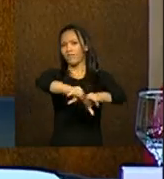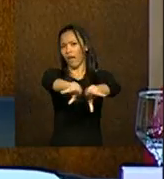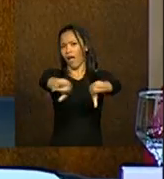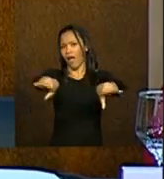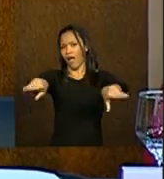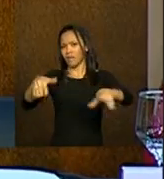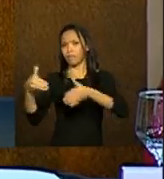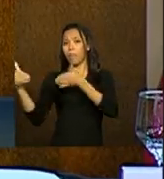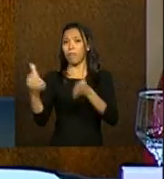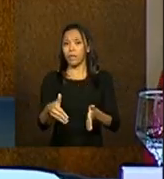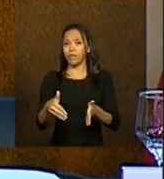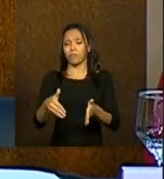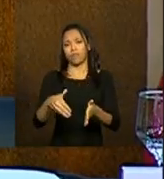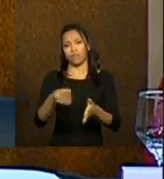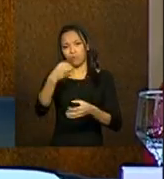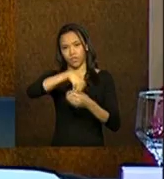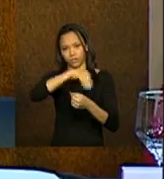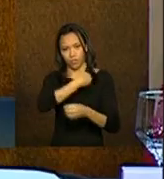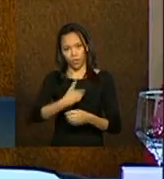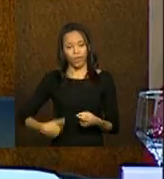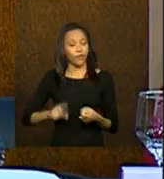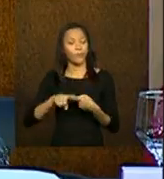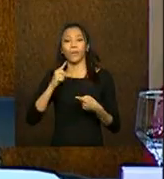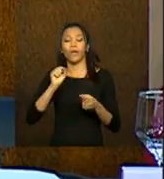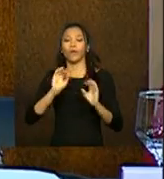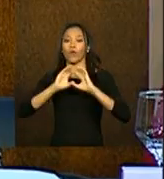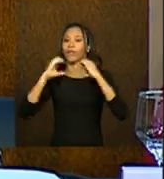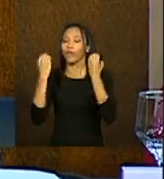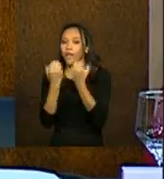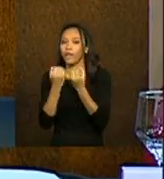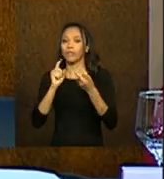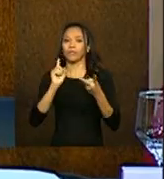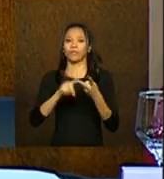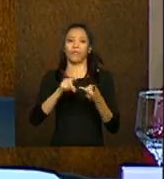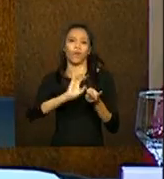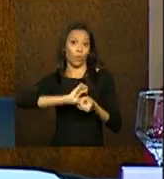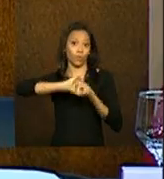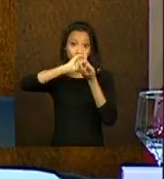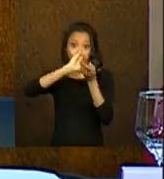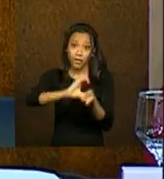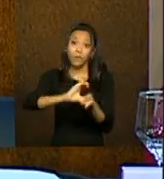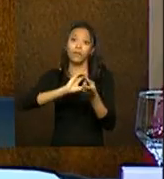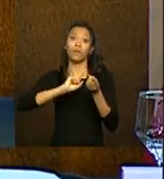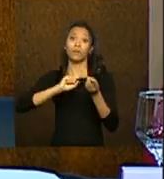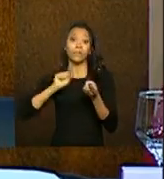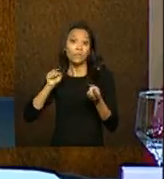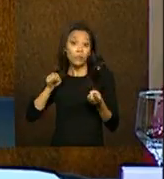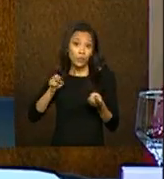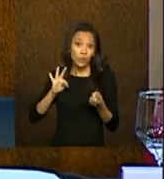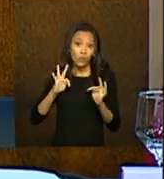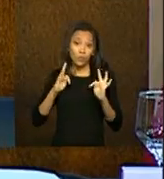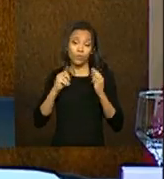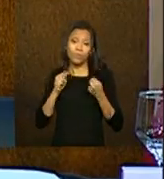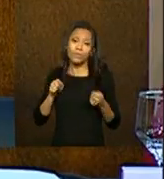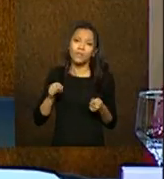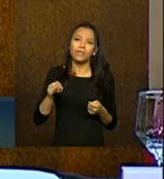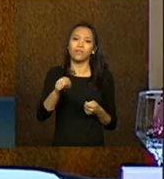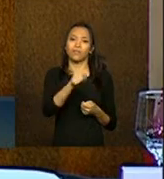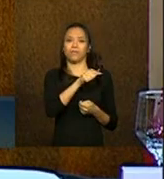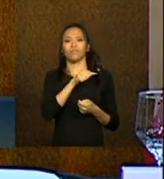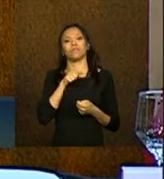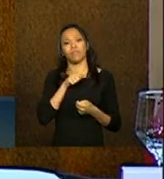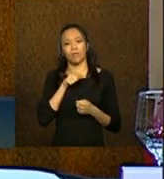eh popular no governo, as conferências, os conselhos nacionais, né? Tudo isso, todo esse o